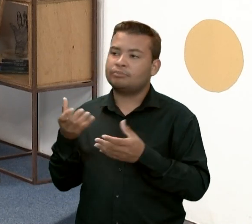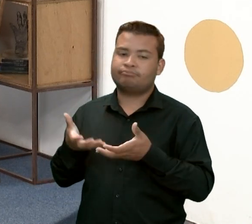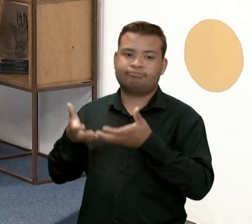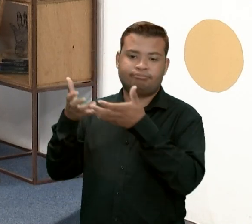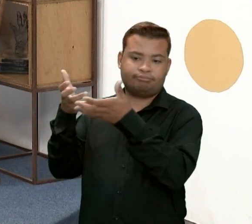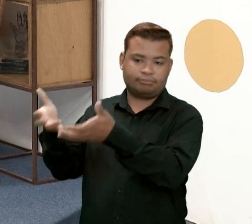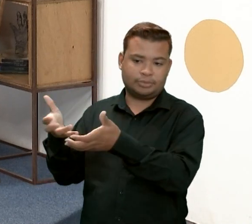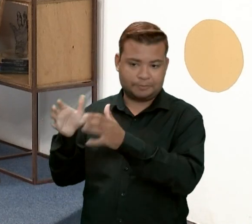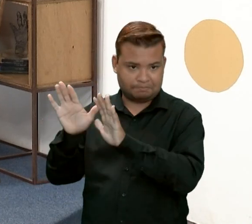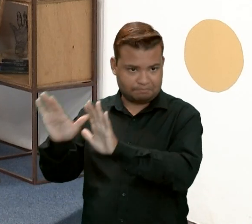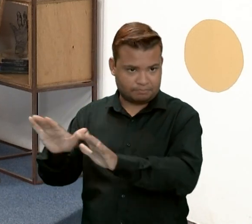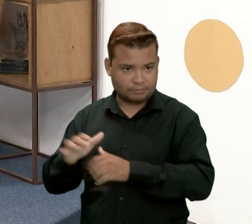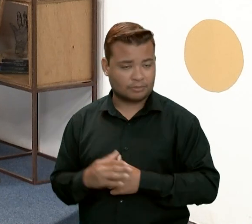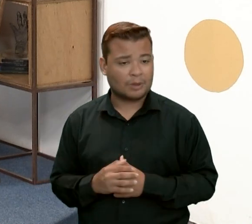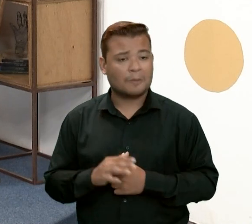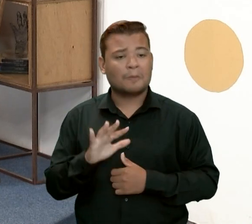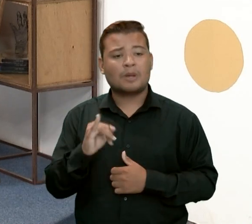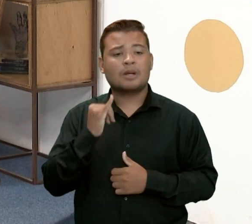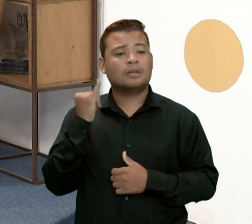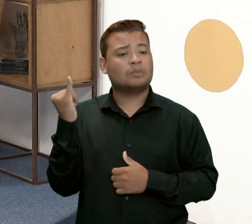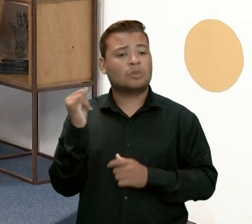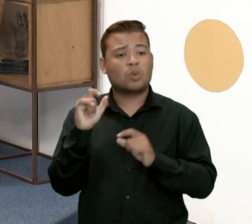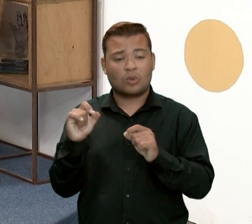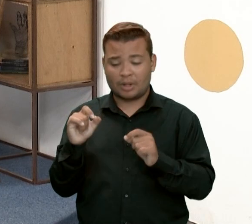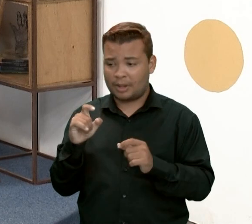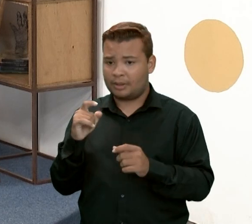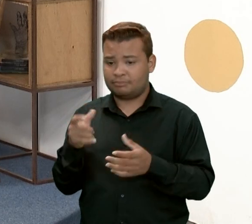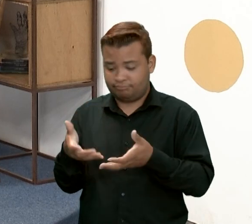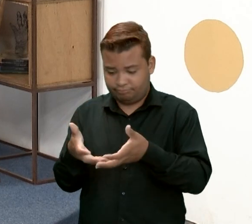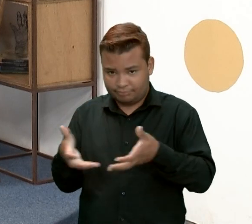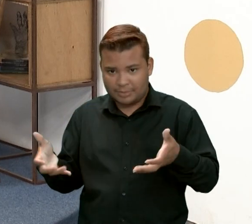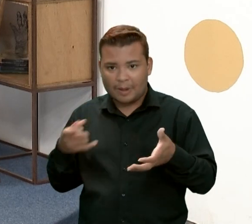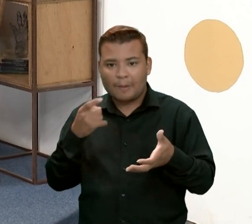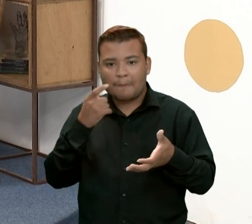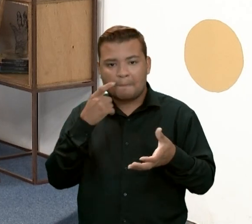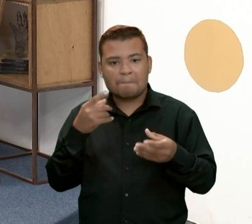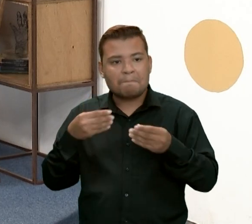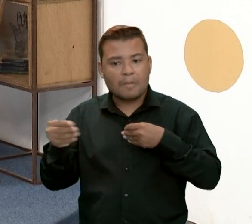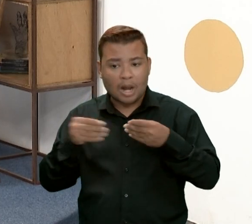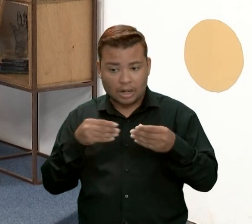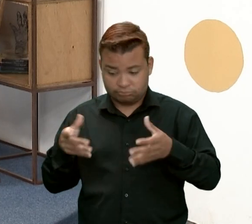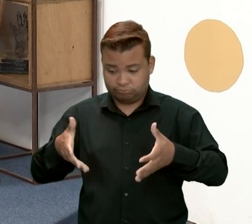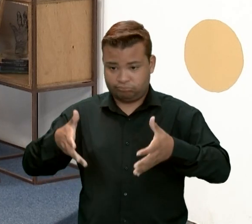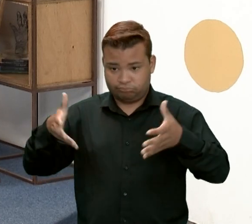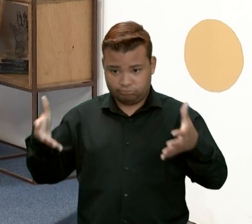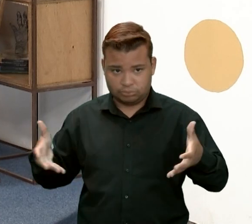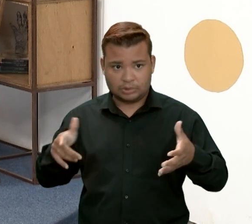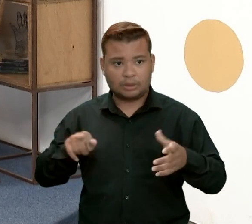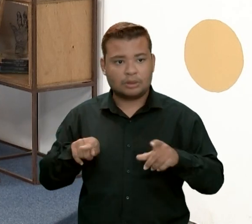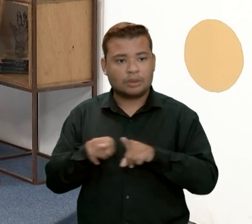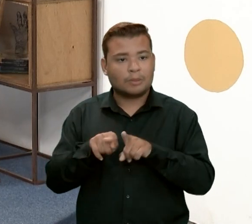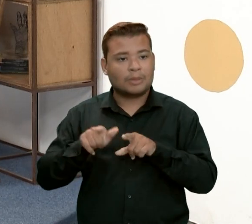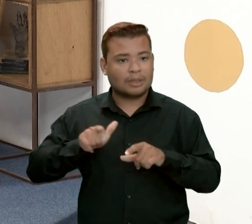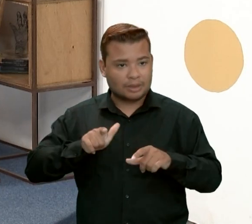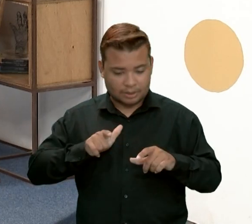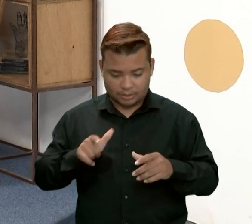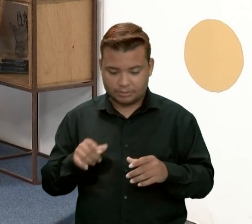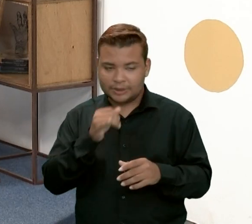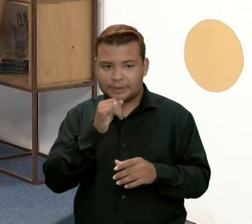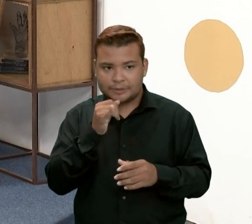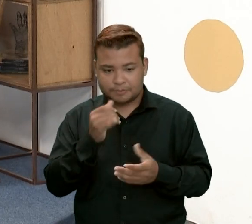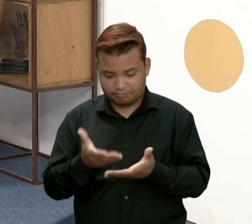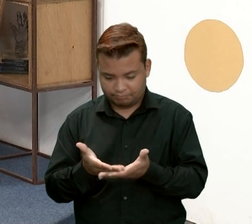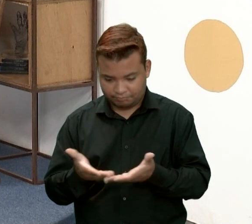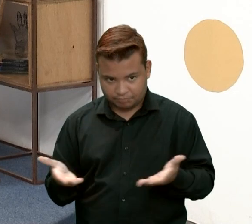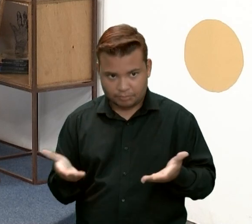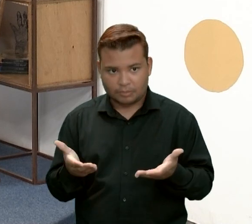importante é essa vasilha plástica ser grande e as camadas, assim, à medida que fez uma camada de vegetal,